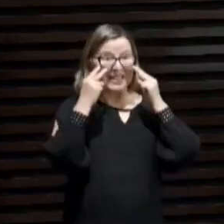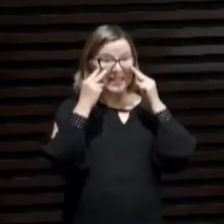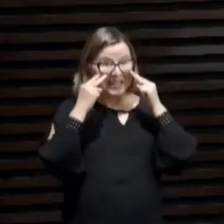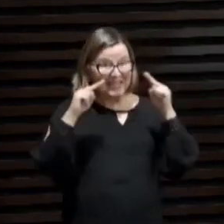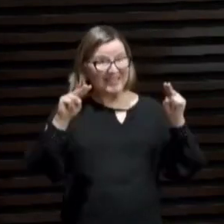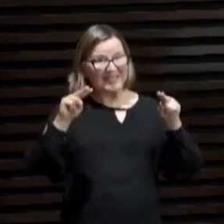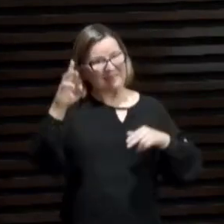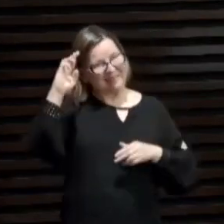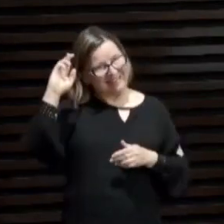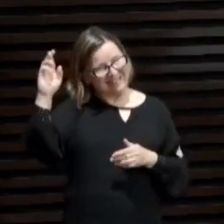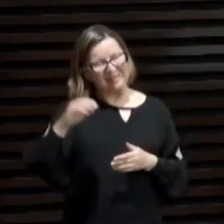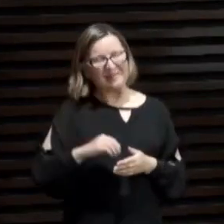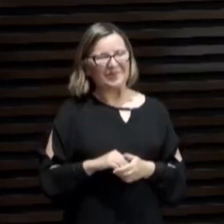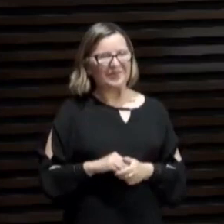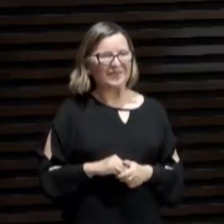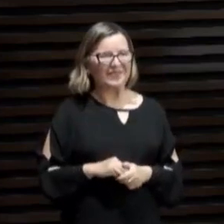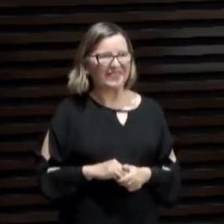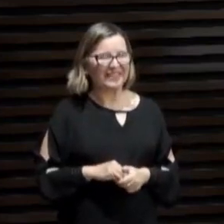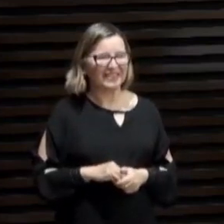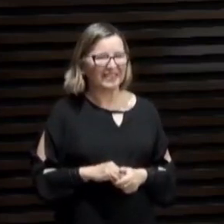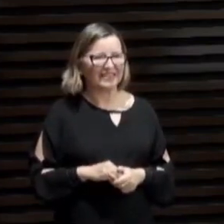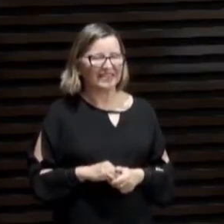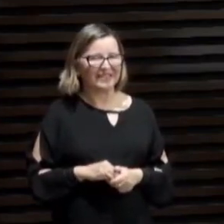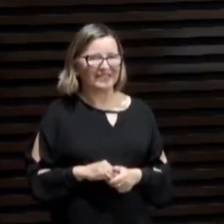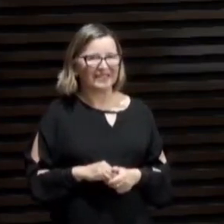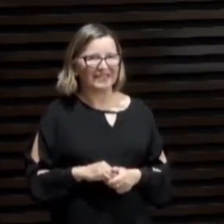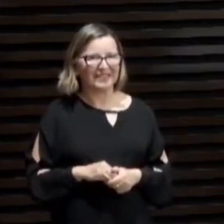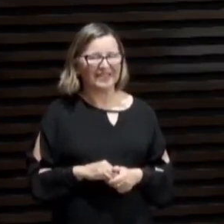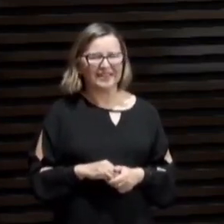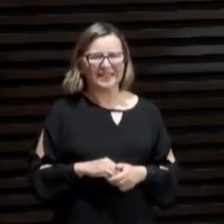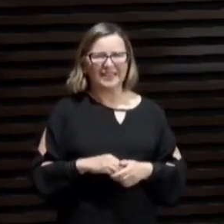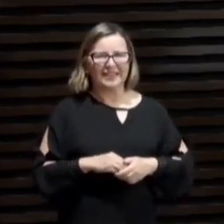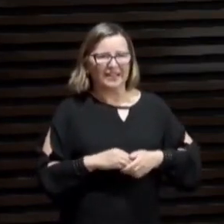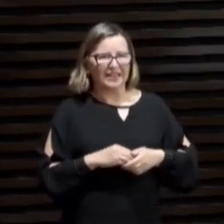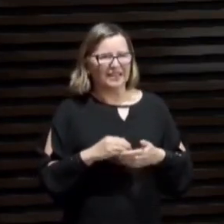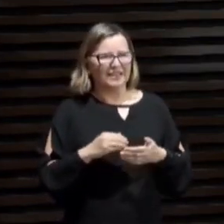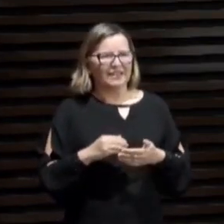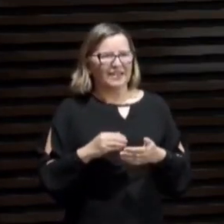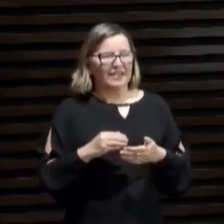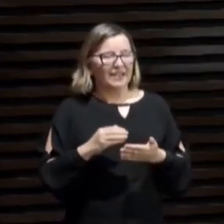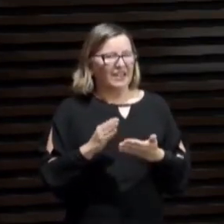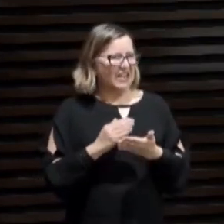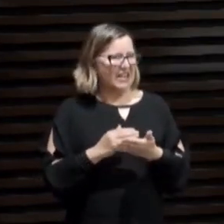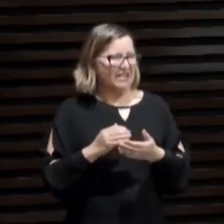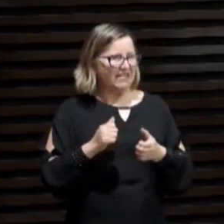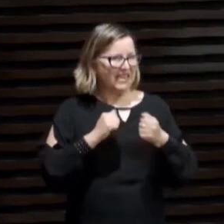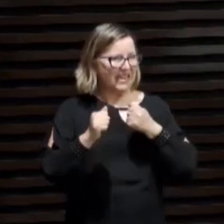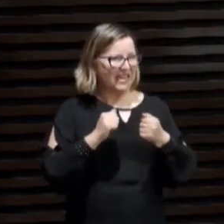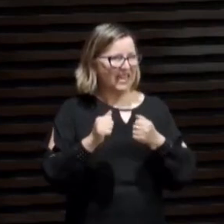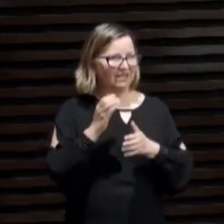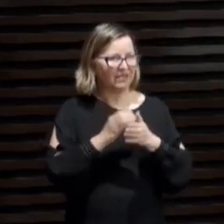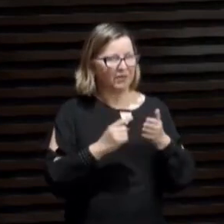Todas essas passagens aqui, Números 11, Joel 2, Atos 1, a unção do Espírito Santo